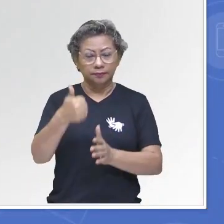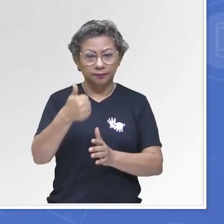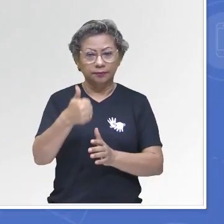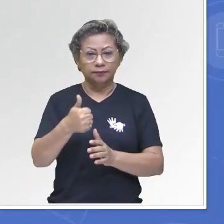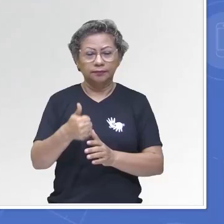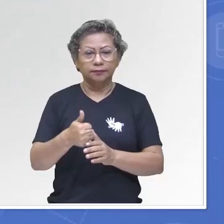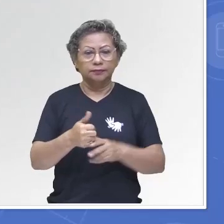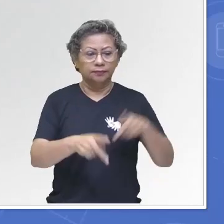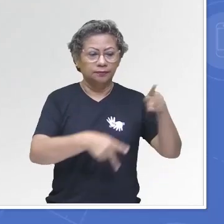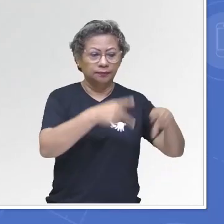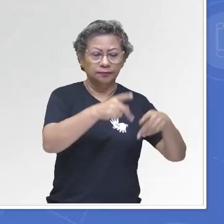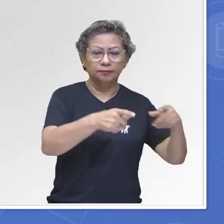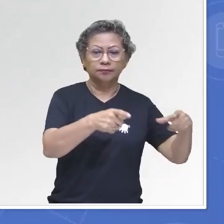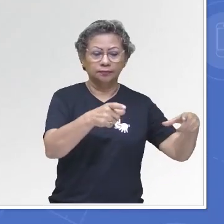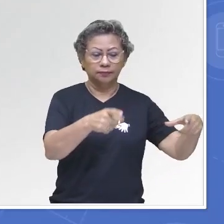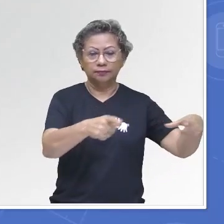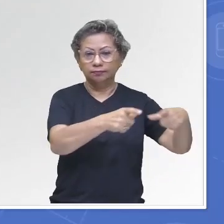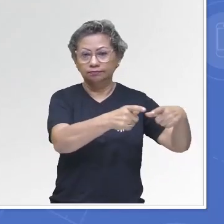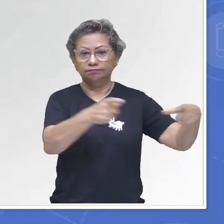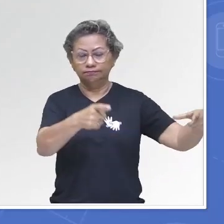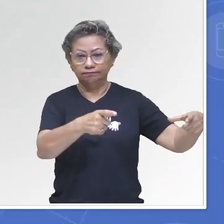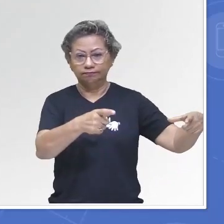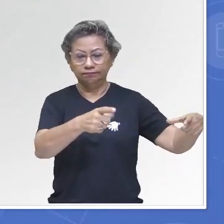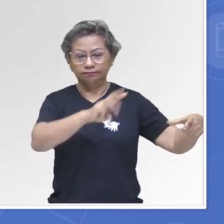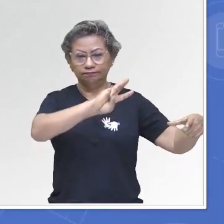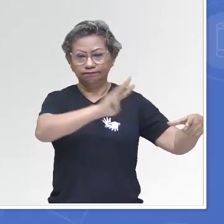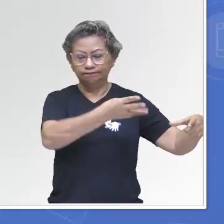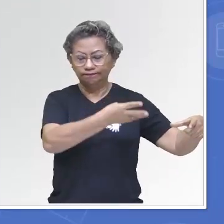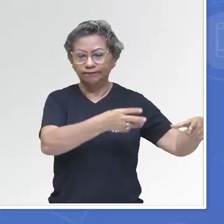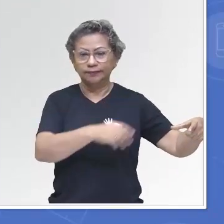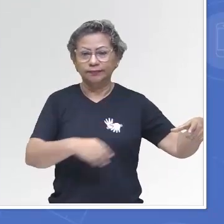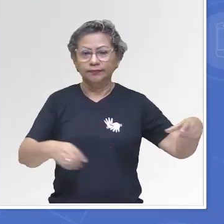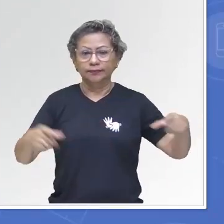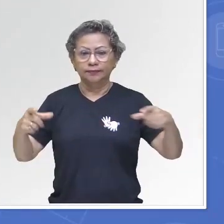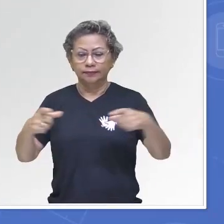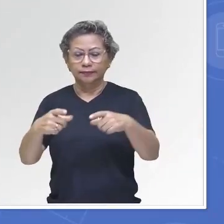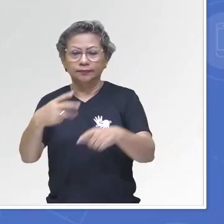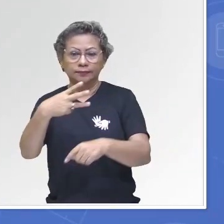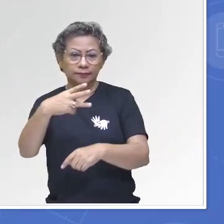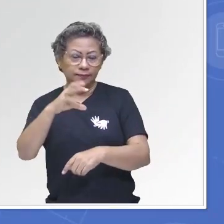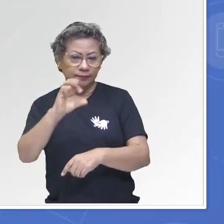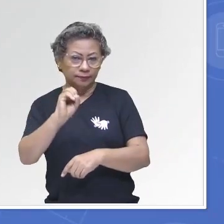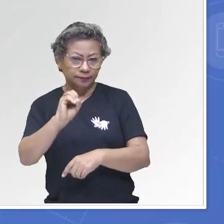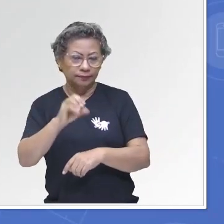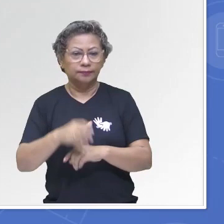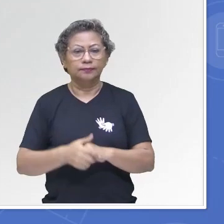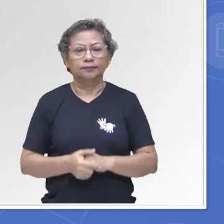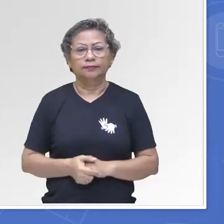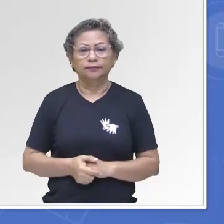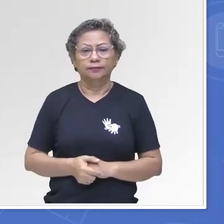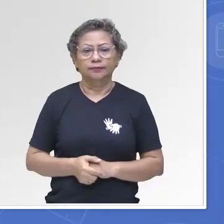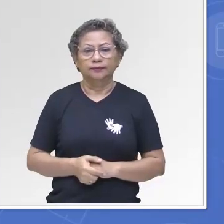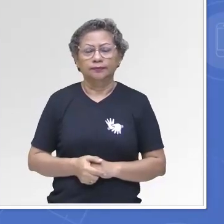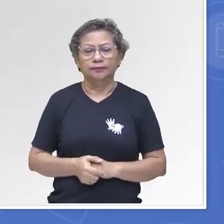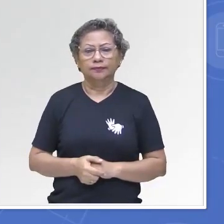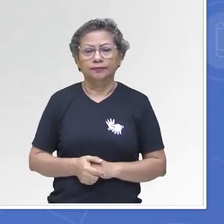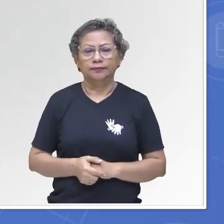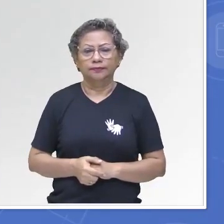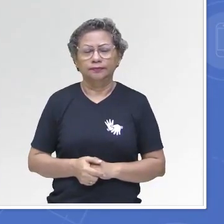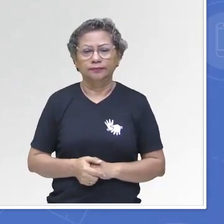população. Letra B, amostra 30. Na segunda, aleatória estratificada. E 3,